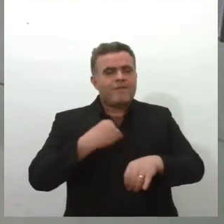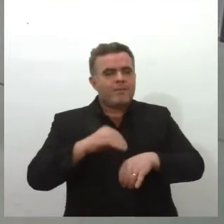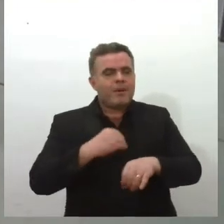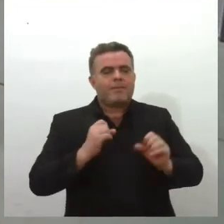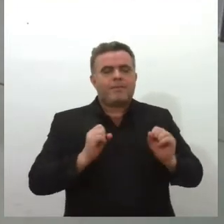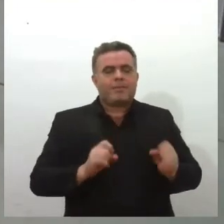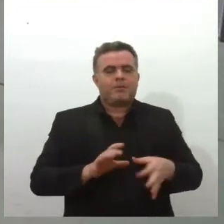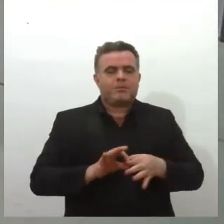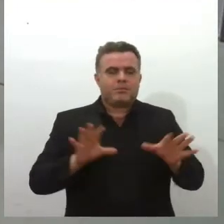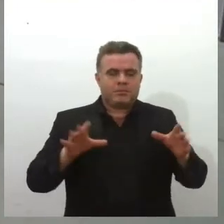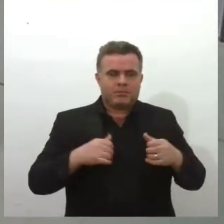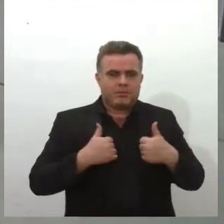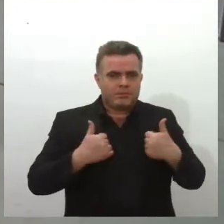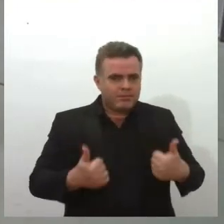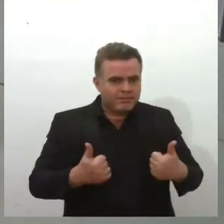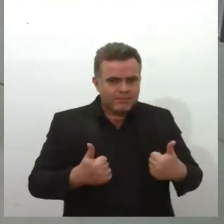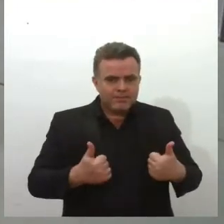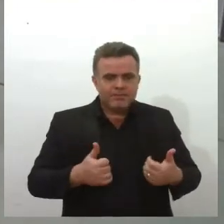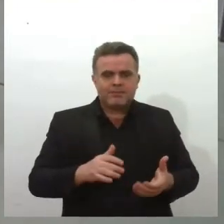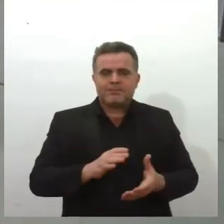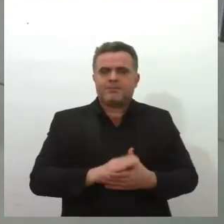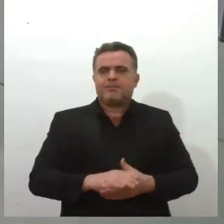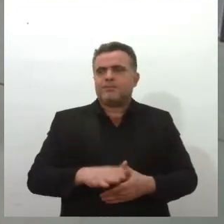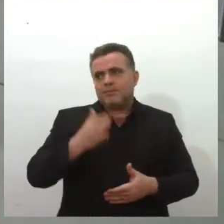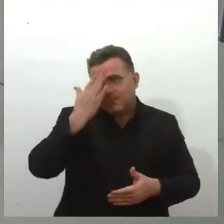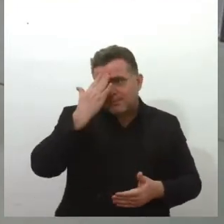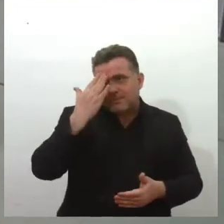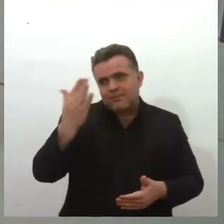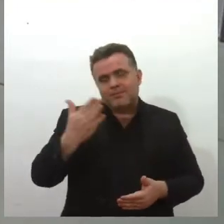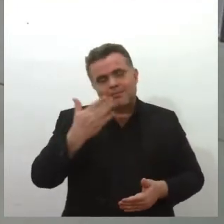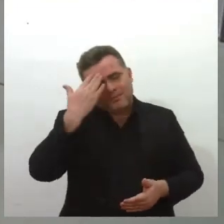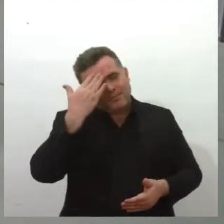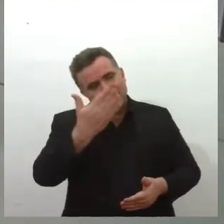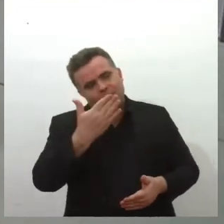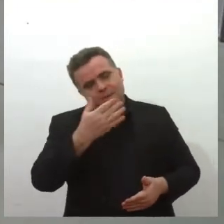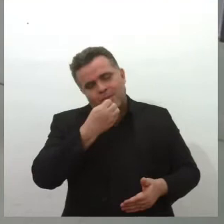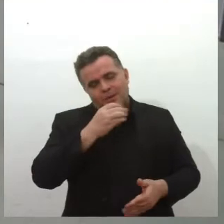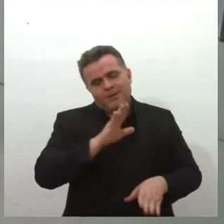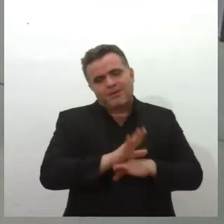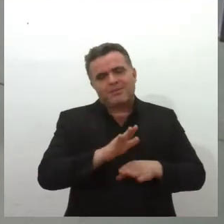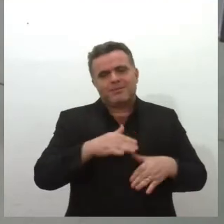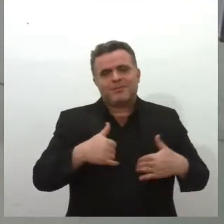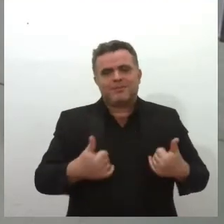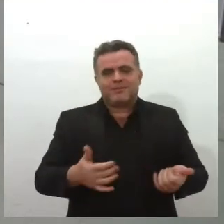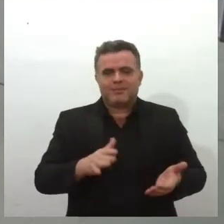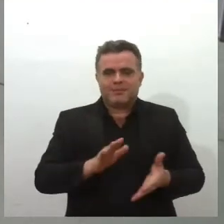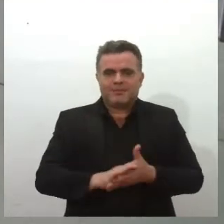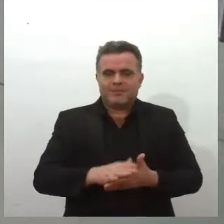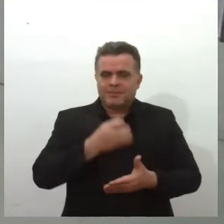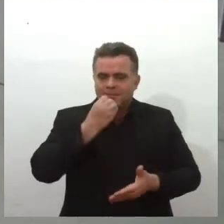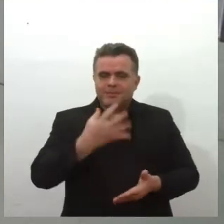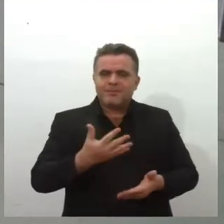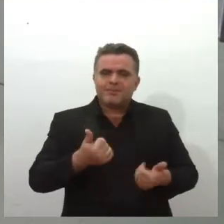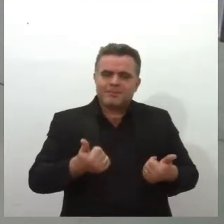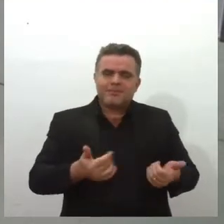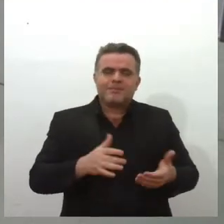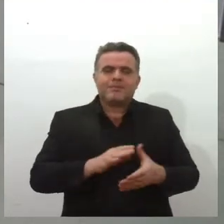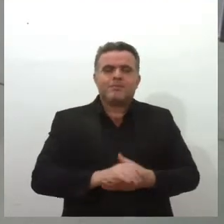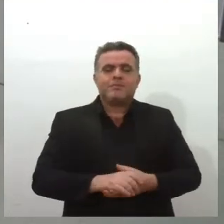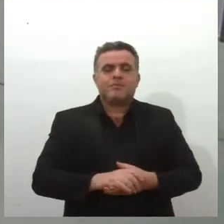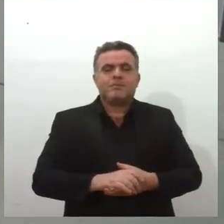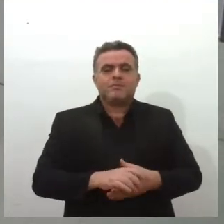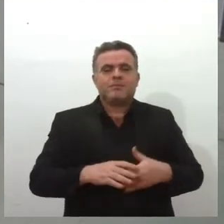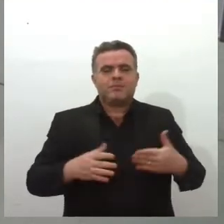à disposição, tá bom, doutora? Agradeço, viu, Valquíria, uma boa tarde. Boa tarde para você, um bom fim de semana, né? E olha